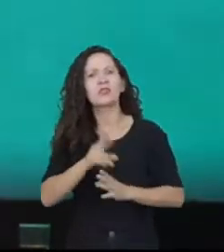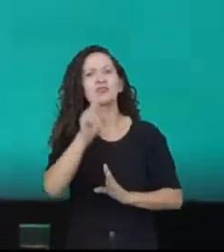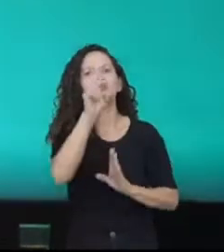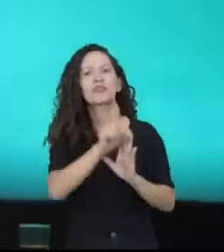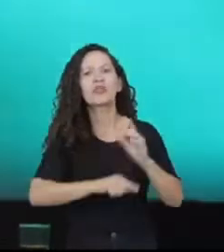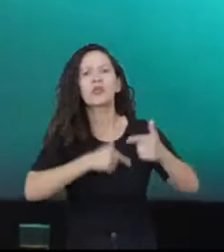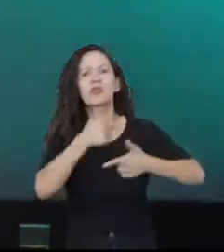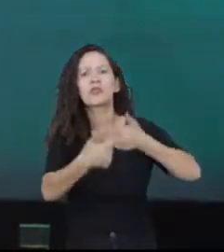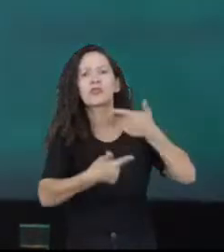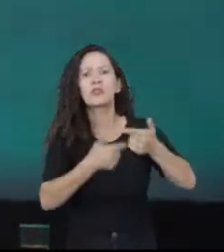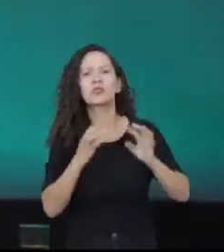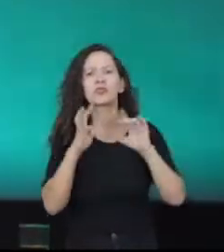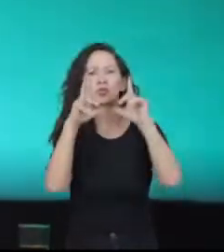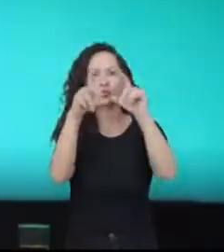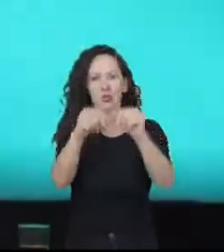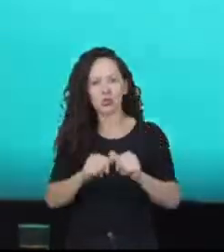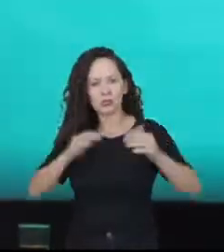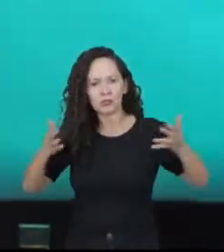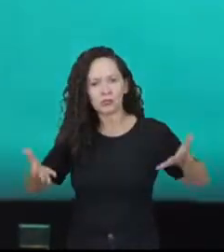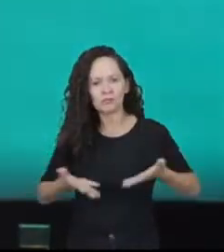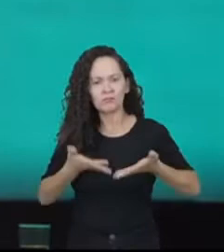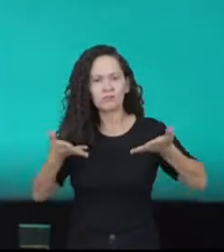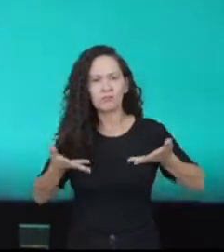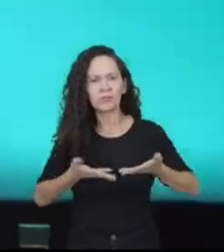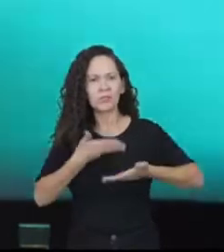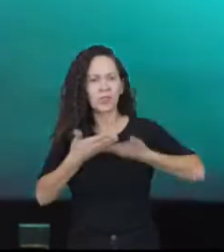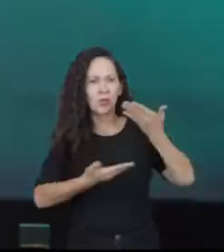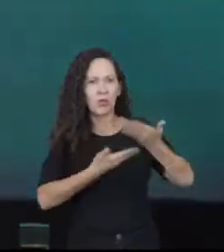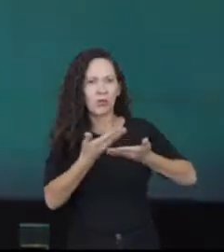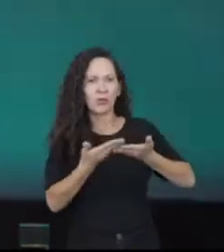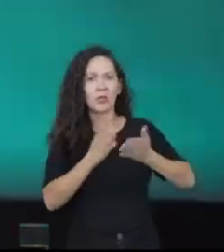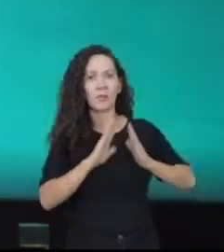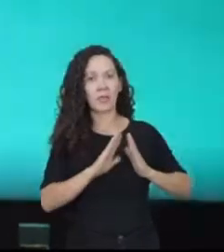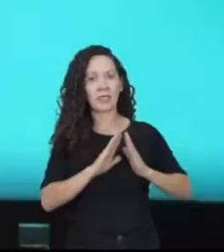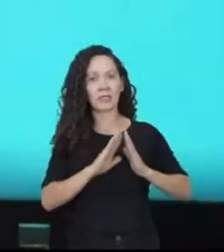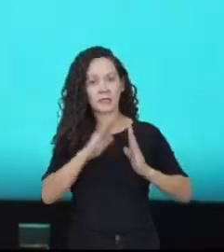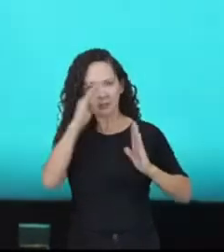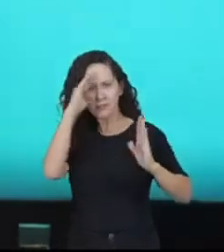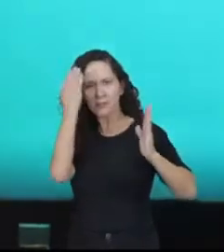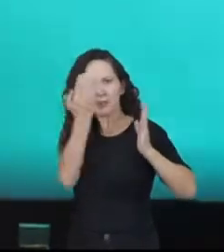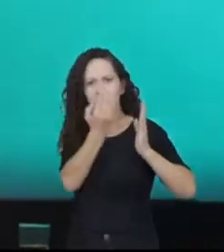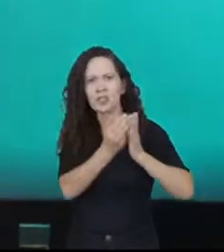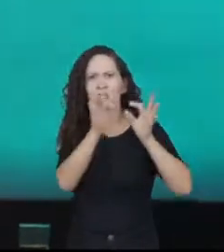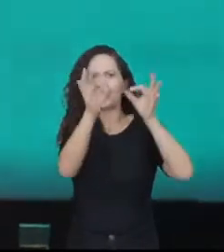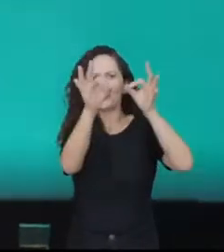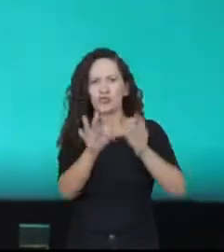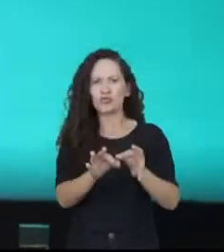que estimula a negociação em bases civilizadas, justa, entre patrões,